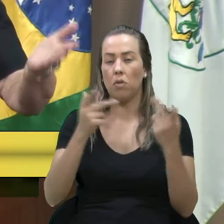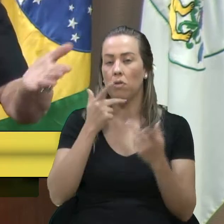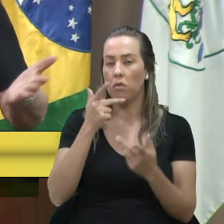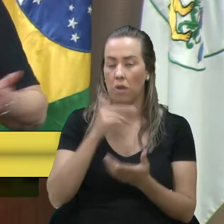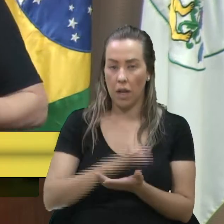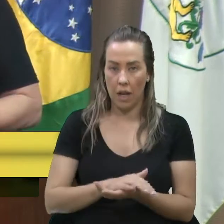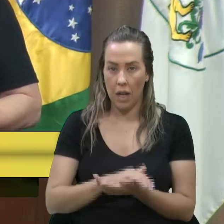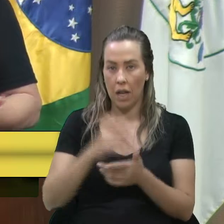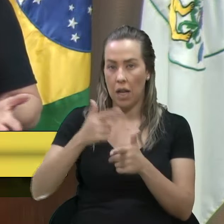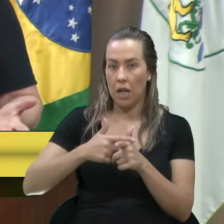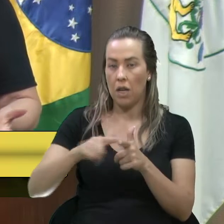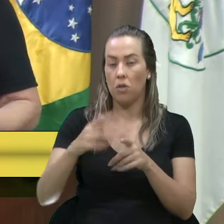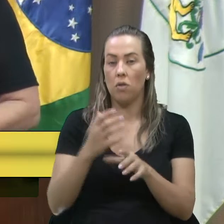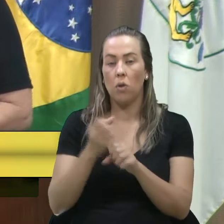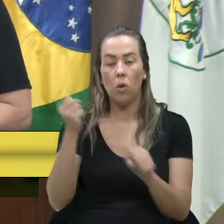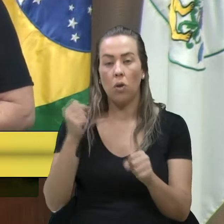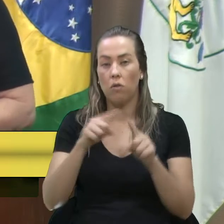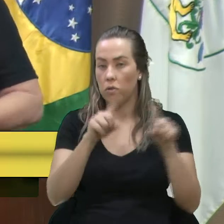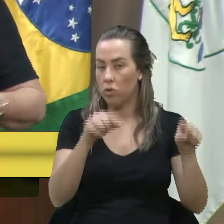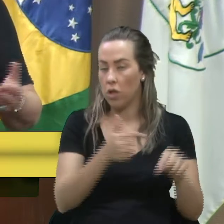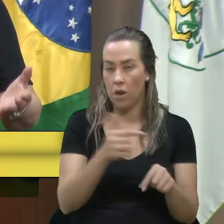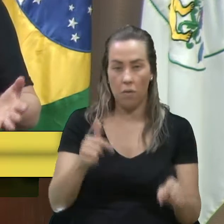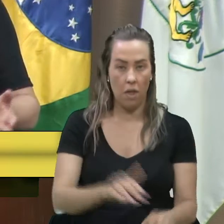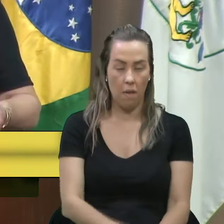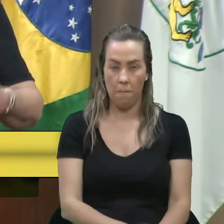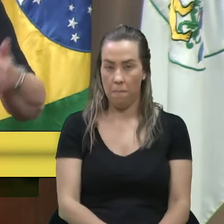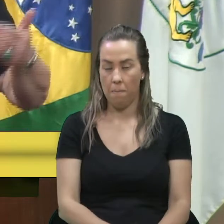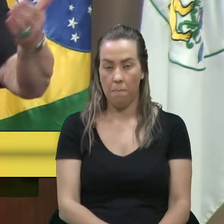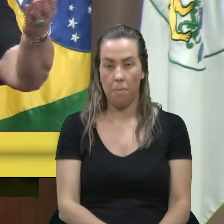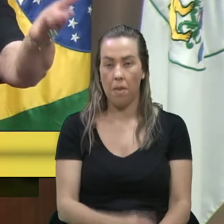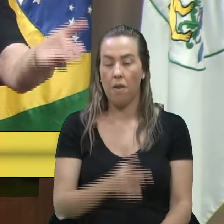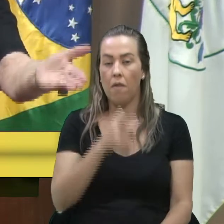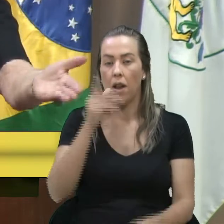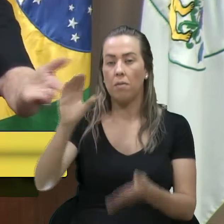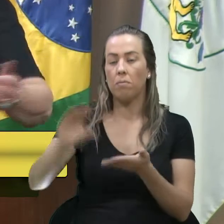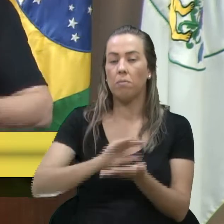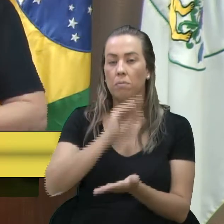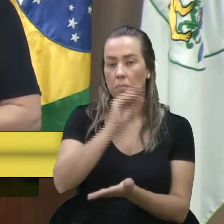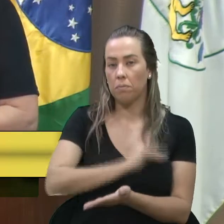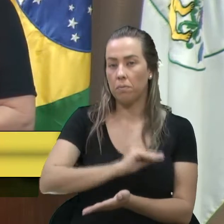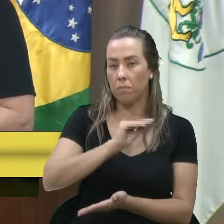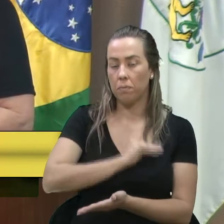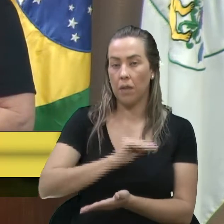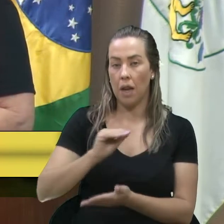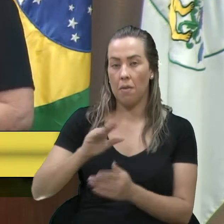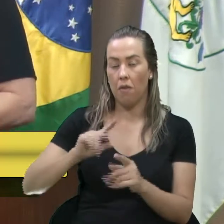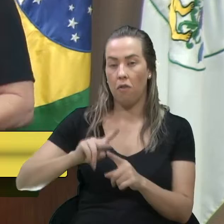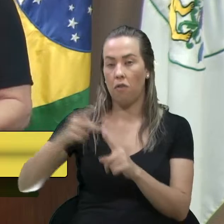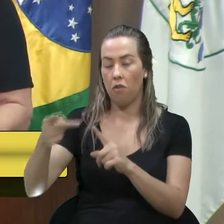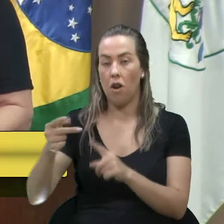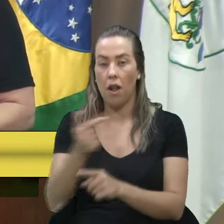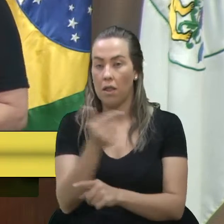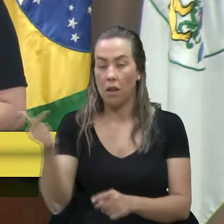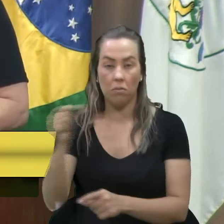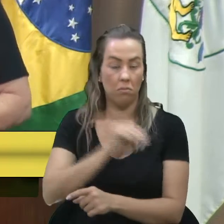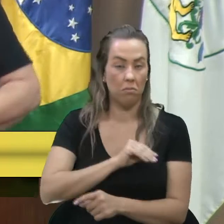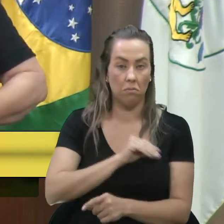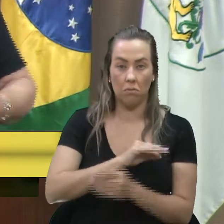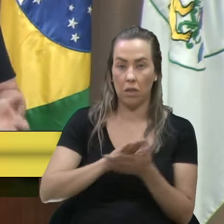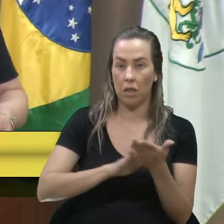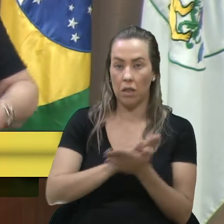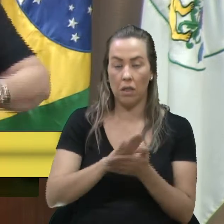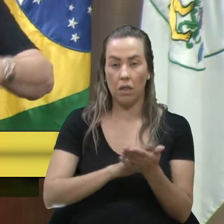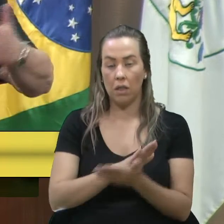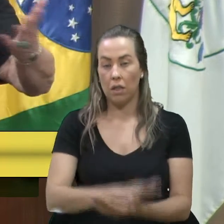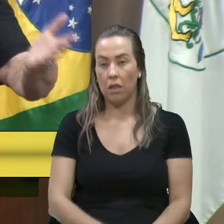em divisão de lucros, o servidor não tem, quando se fala em remuneração extra, nós também não temos, quando se